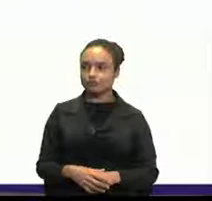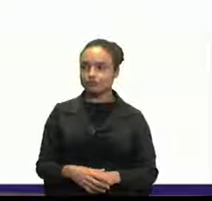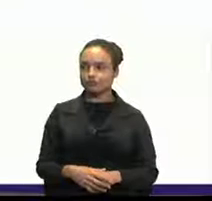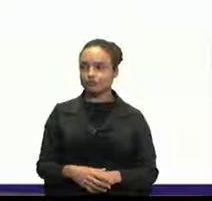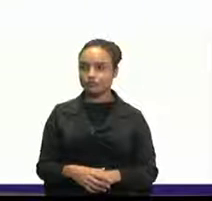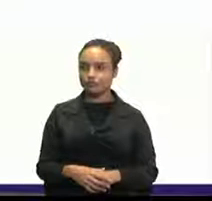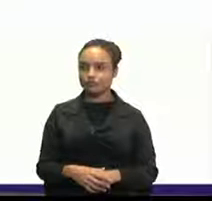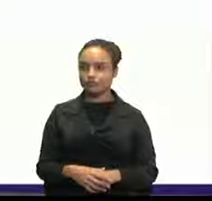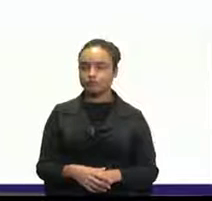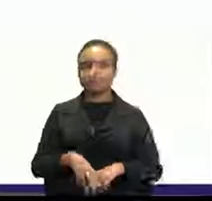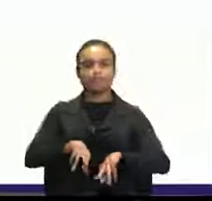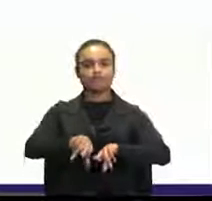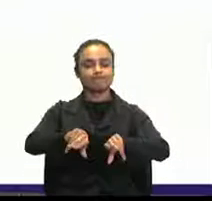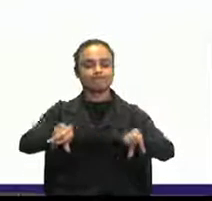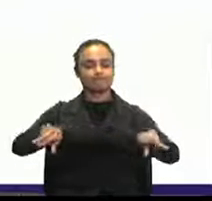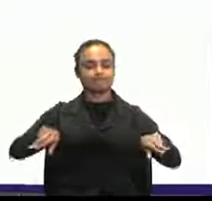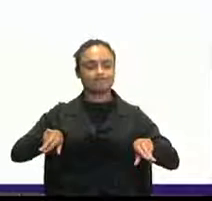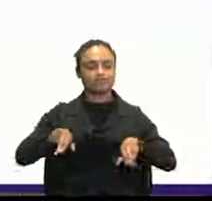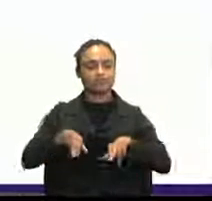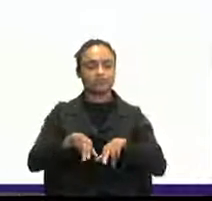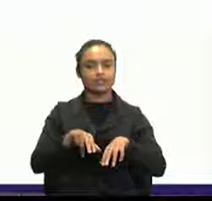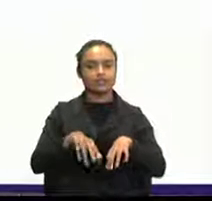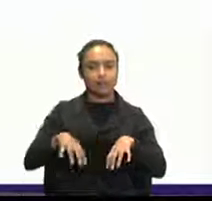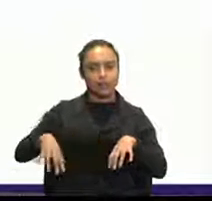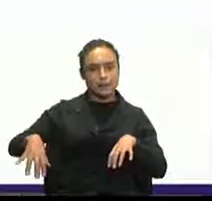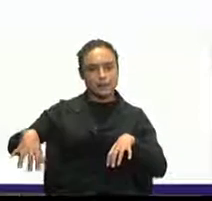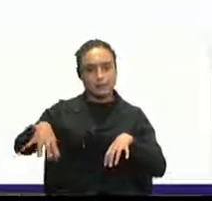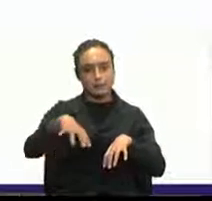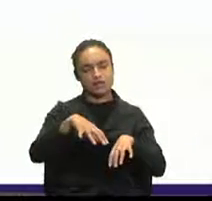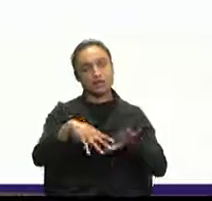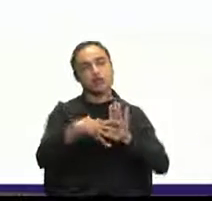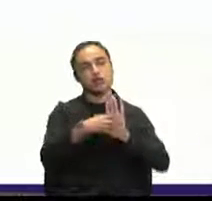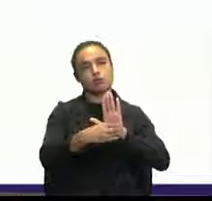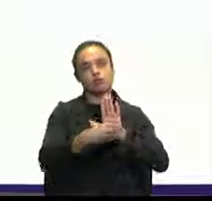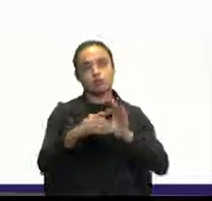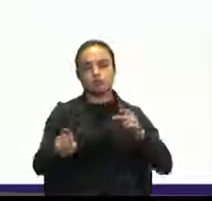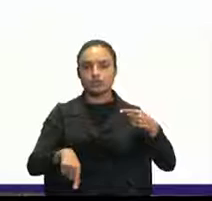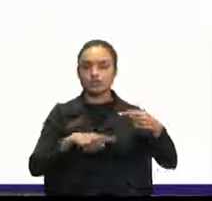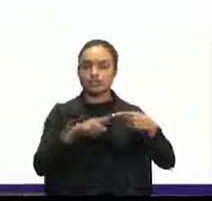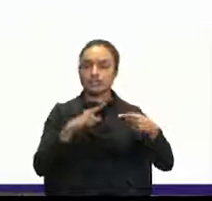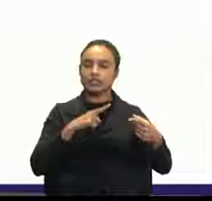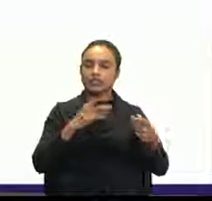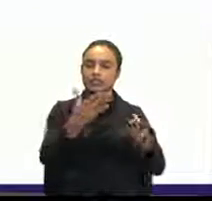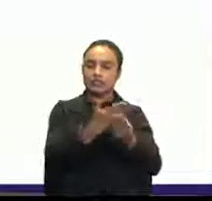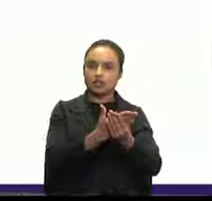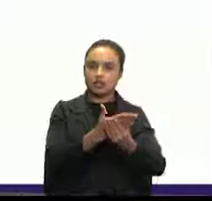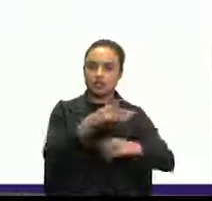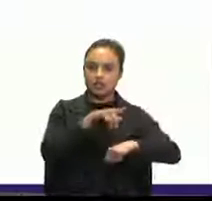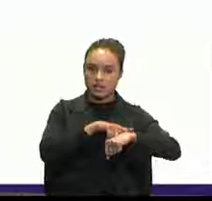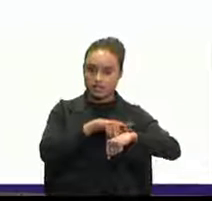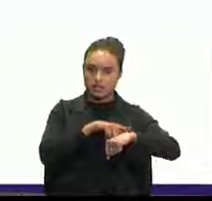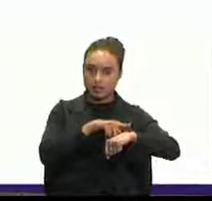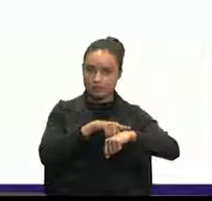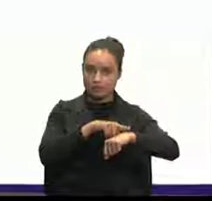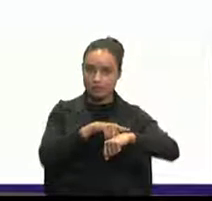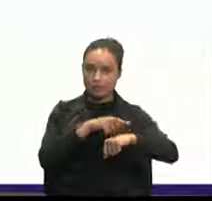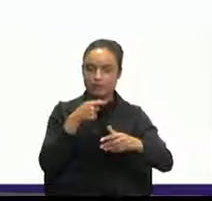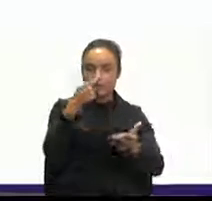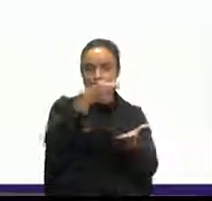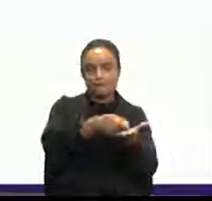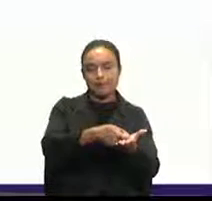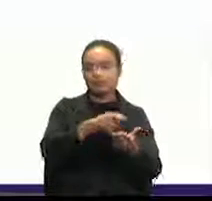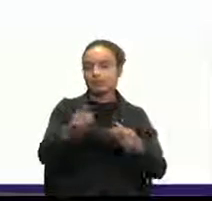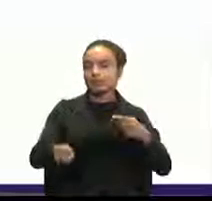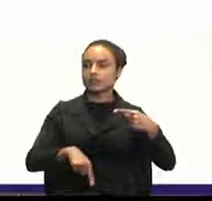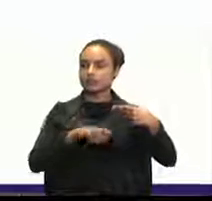mercados muito bem eu tenho o mercado à vista é caracterizado pela cotação